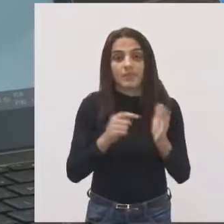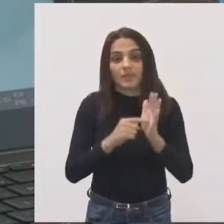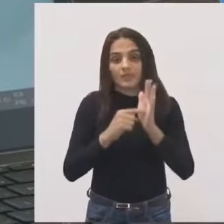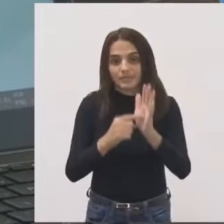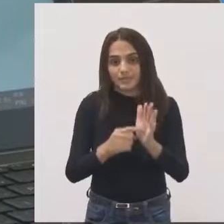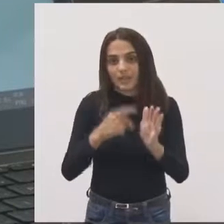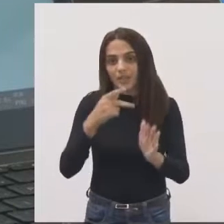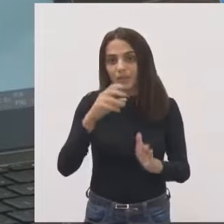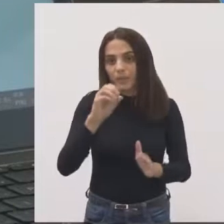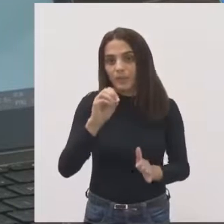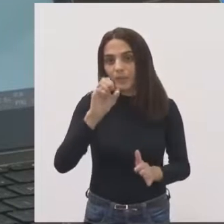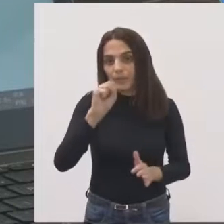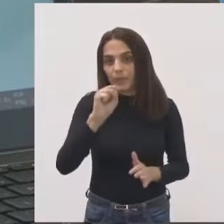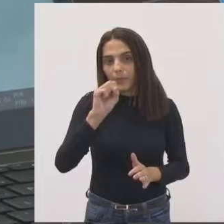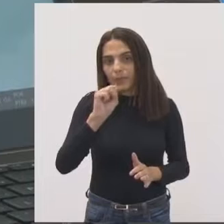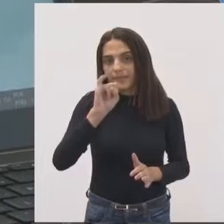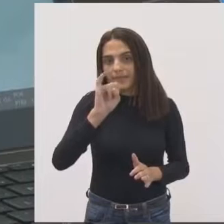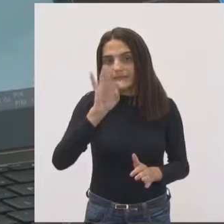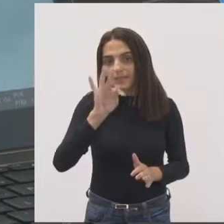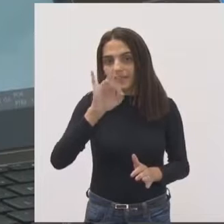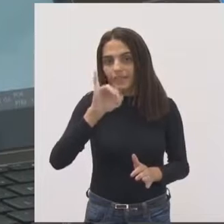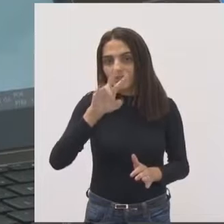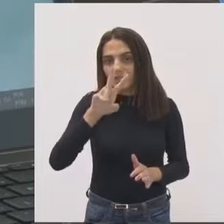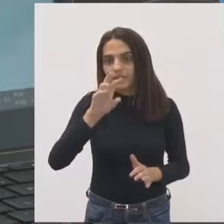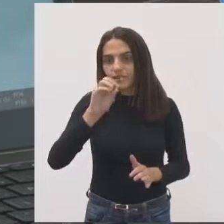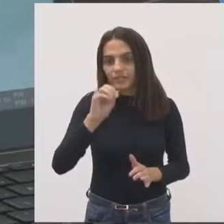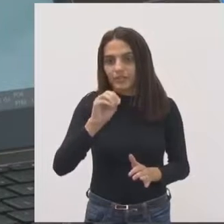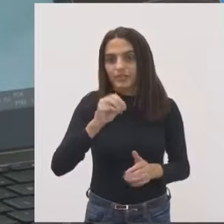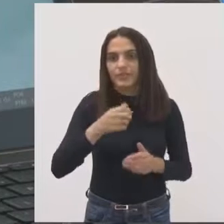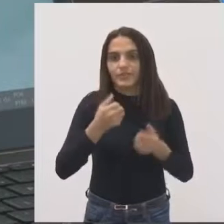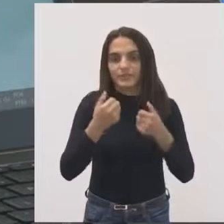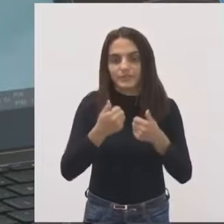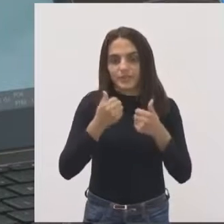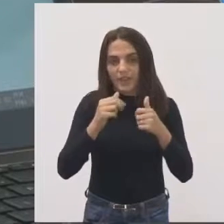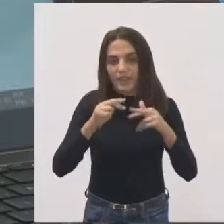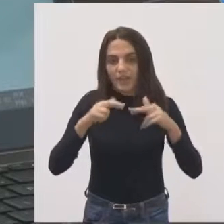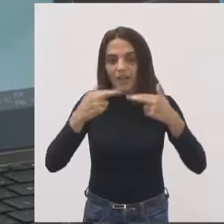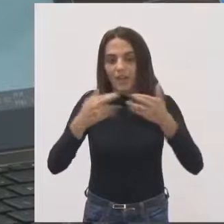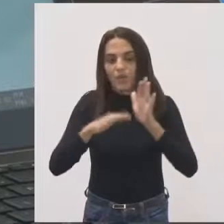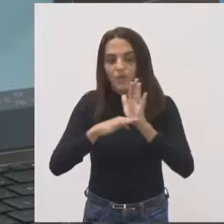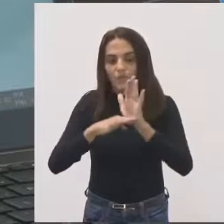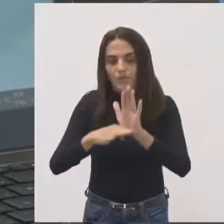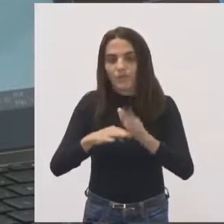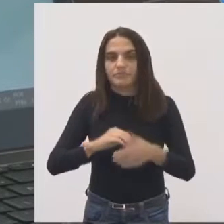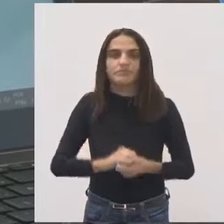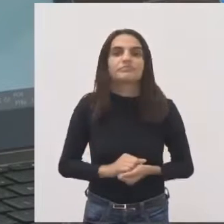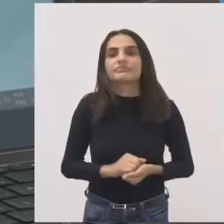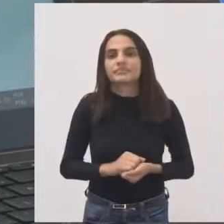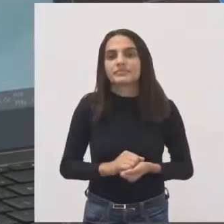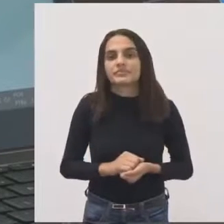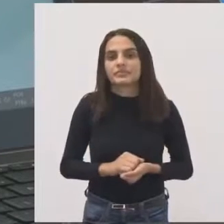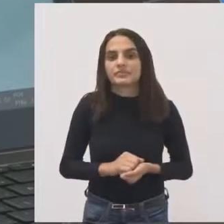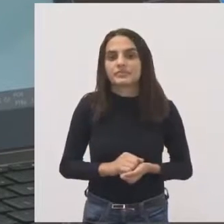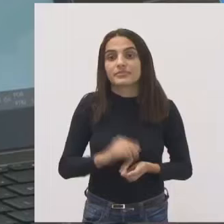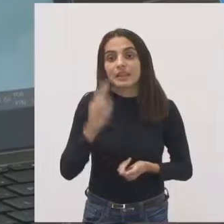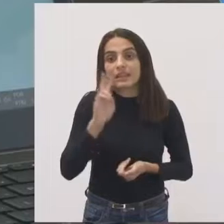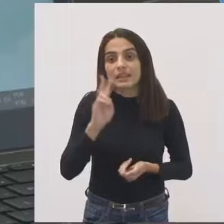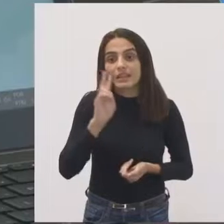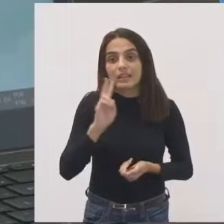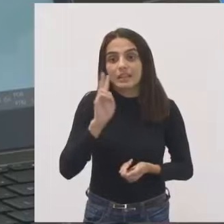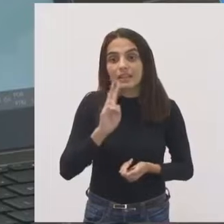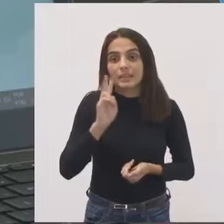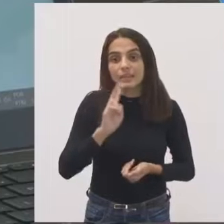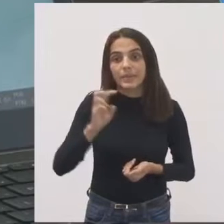com vocês, que eu acho que ele é um dos mais importantes, que vai ajudar bastante o pessoal da rede. Mas é aqui, tá bom? Então, lembra lá,